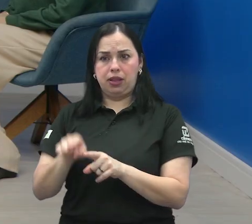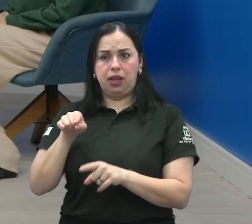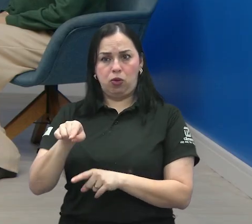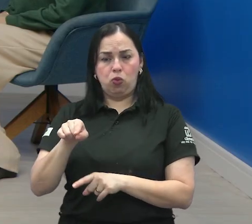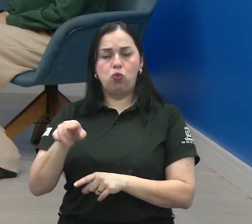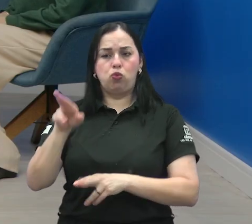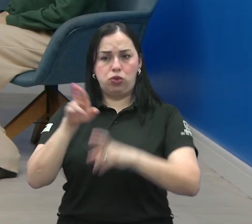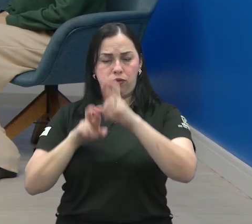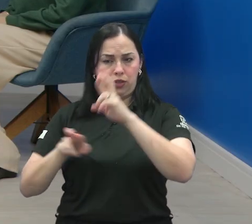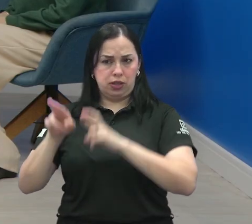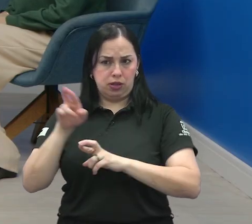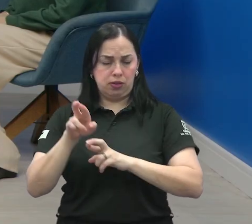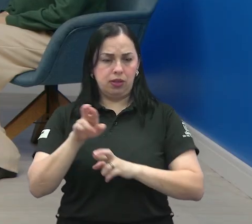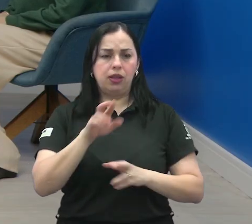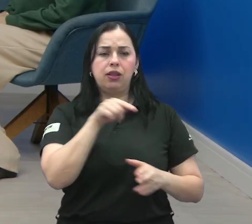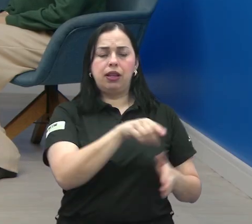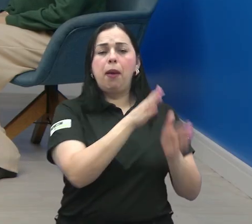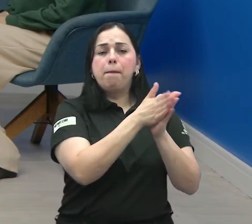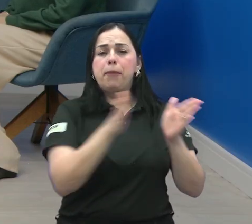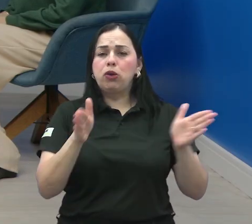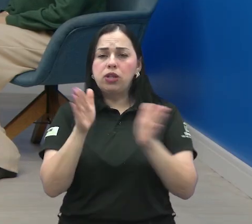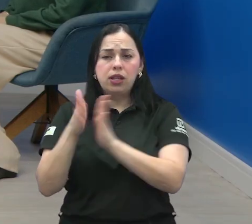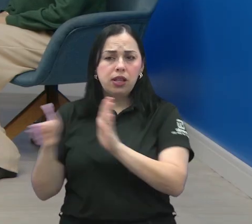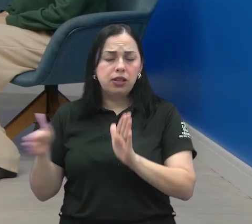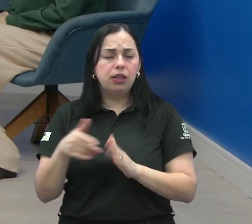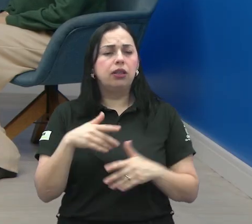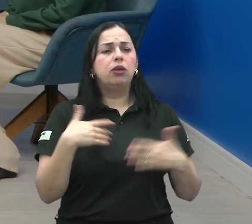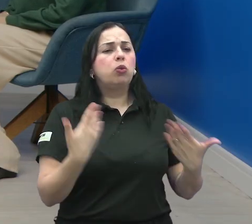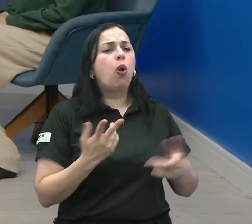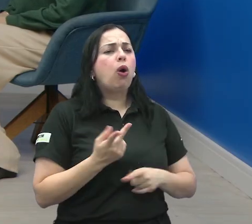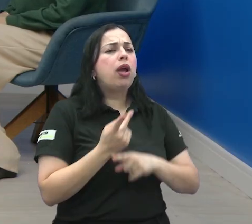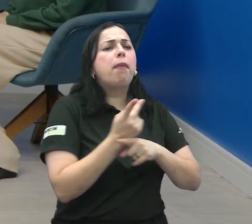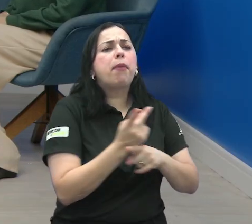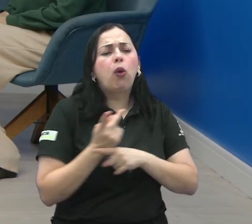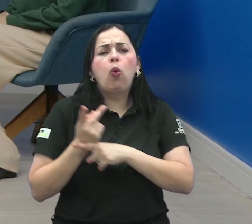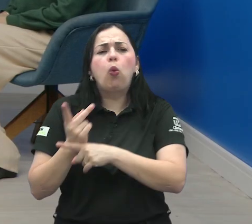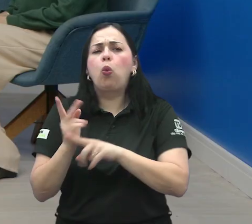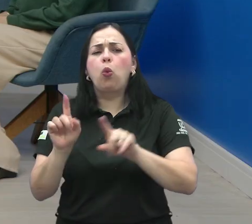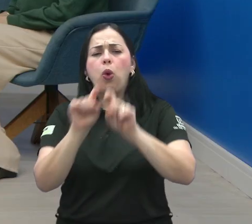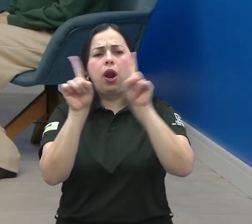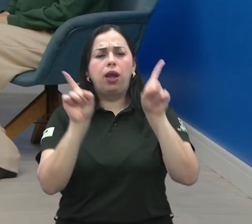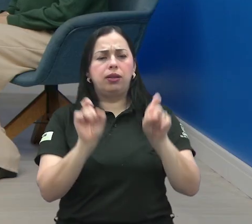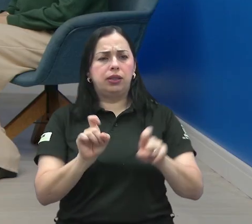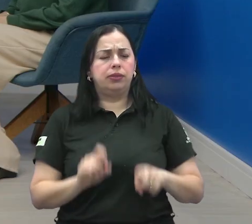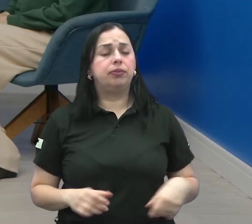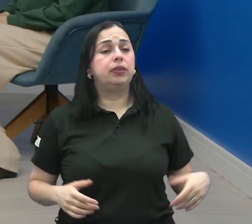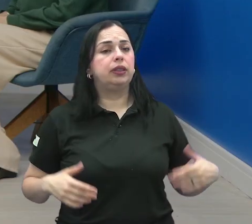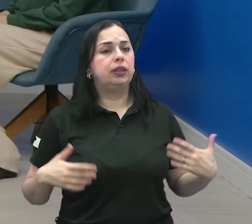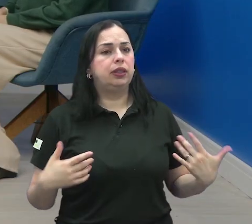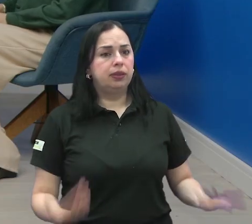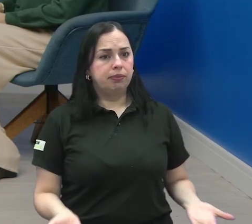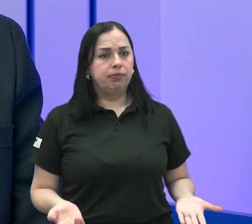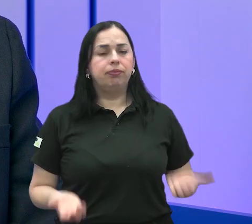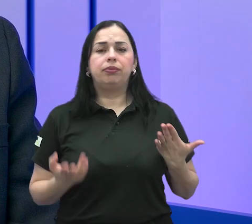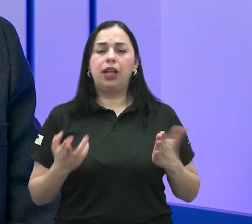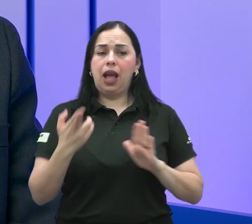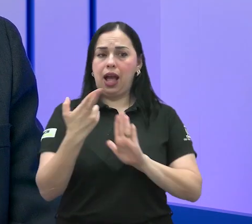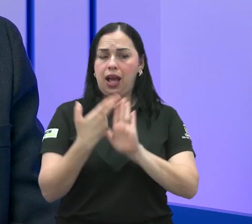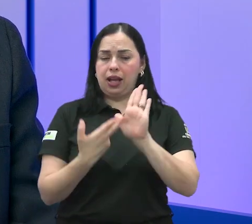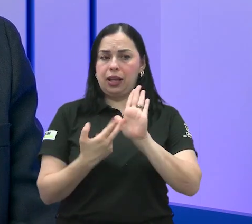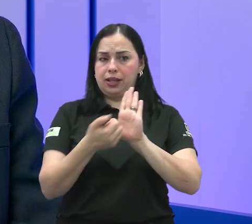né? Nessas intermediações, Procon, Consumidor.gov, como que eles funcionam nessa relação de mercado? Bom, via de